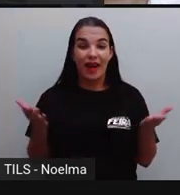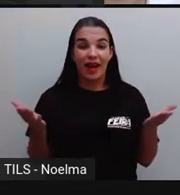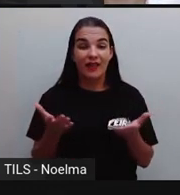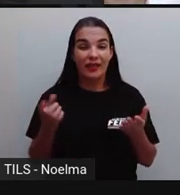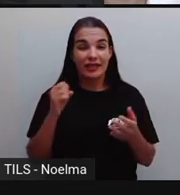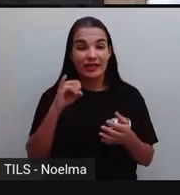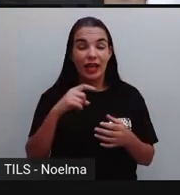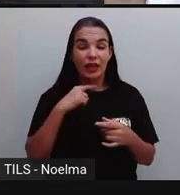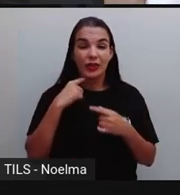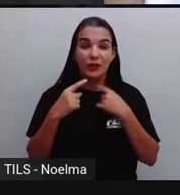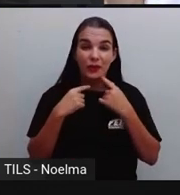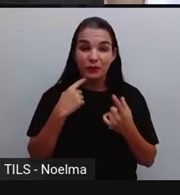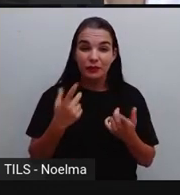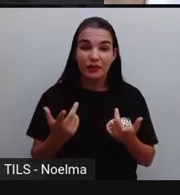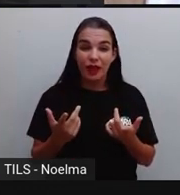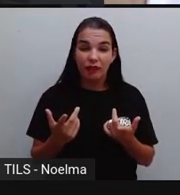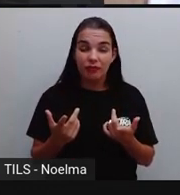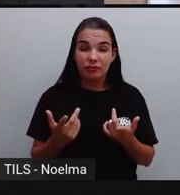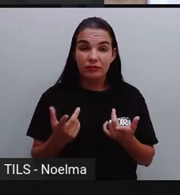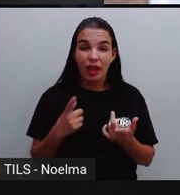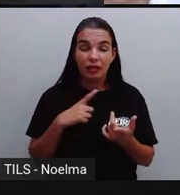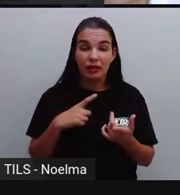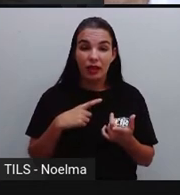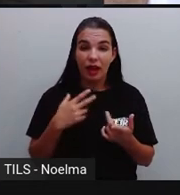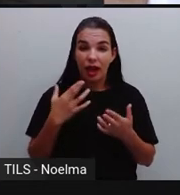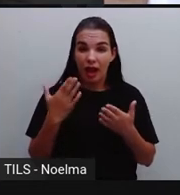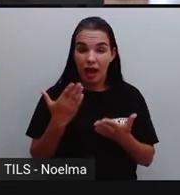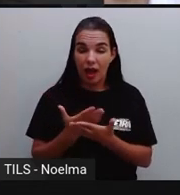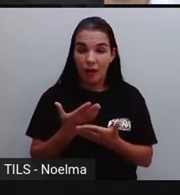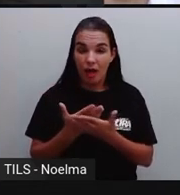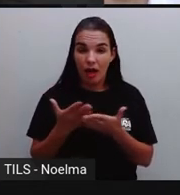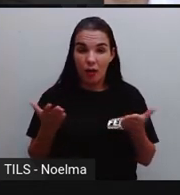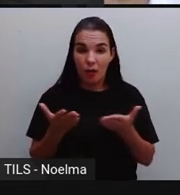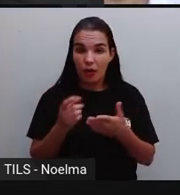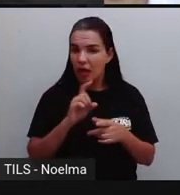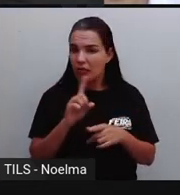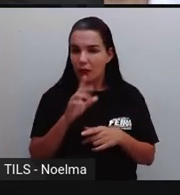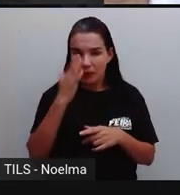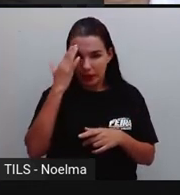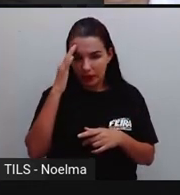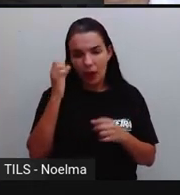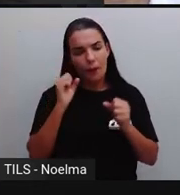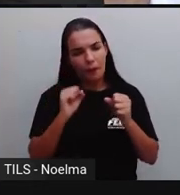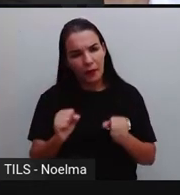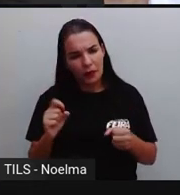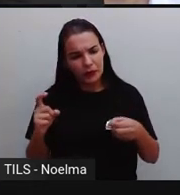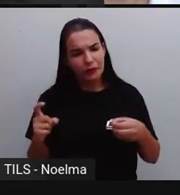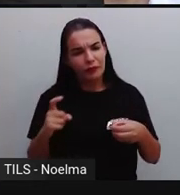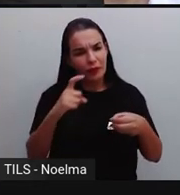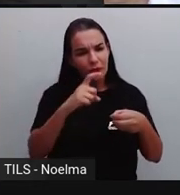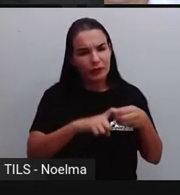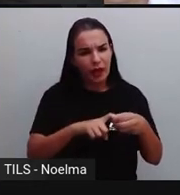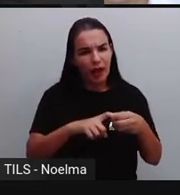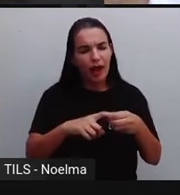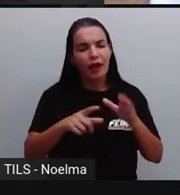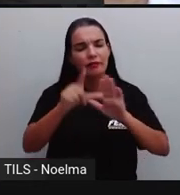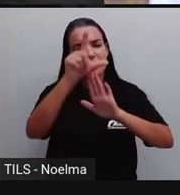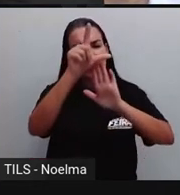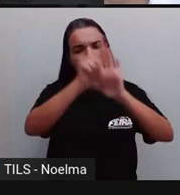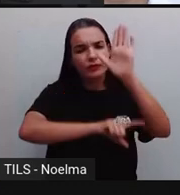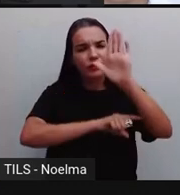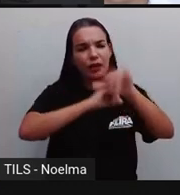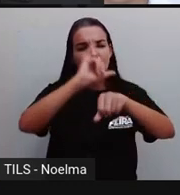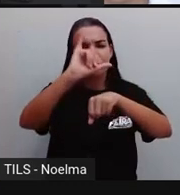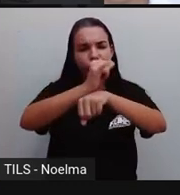ainda mais alguma dúvida a respeito dessa aula, alguma coisa que não entendeu? Vocês já sabem, né? A gente tem a nossa playlist